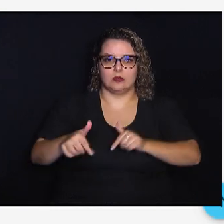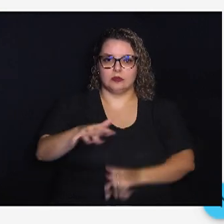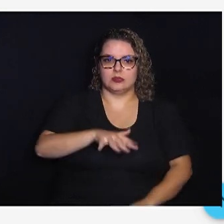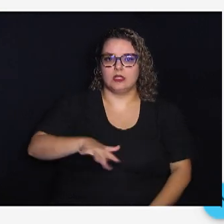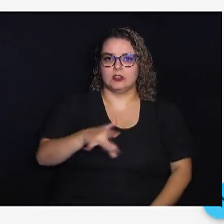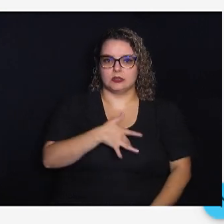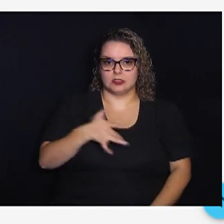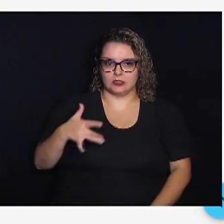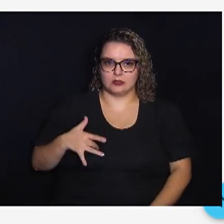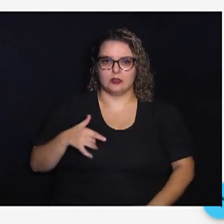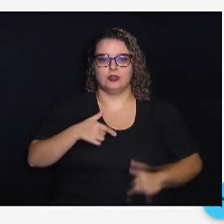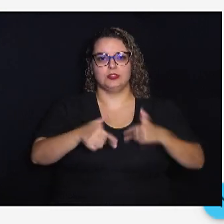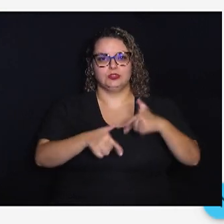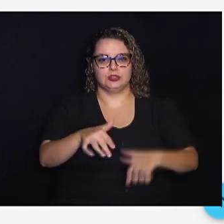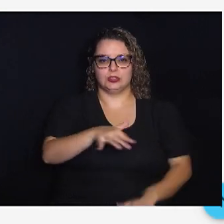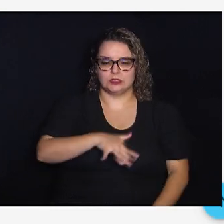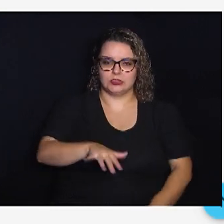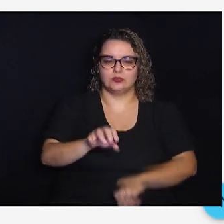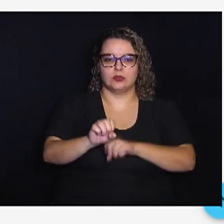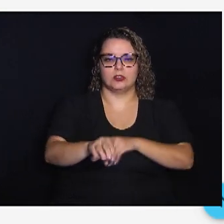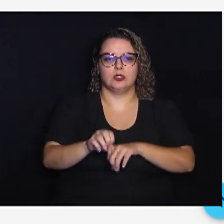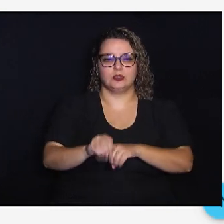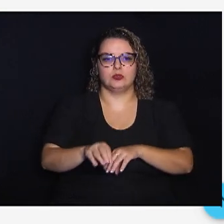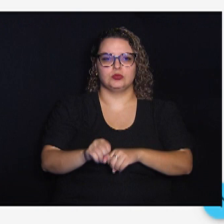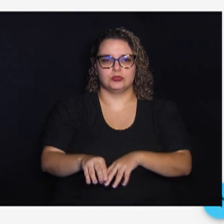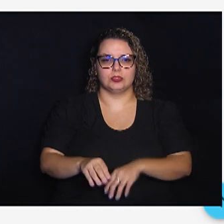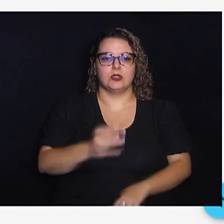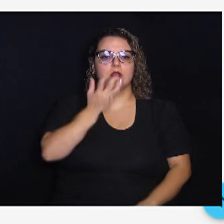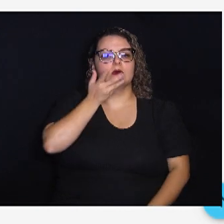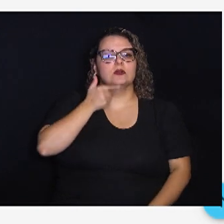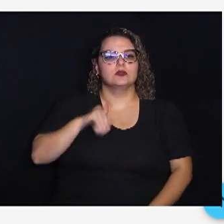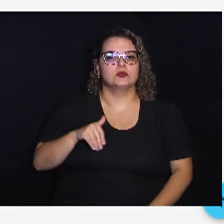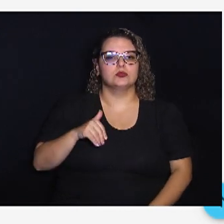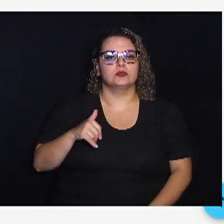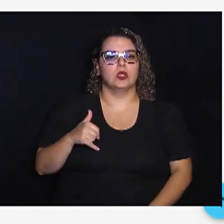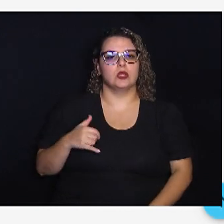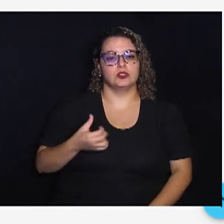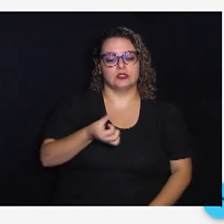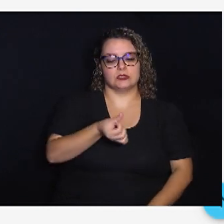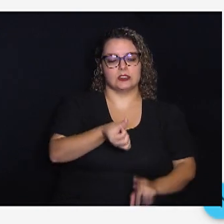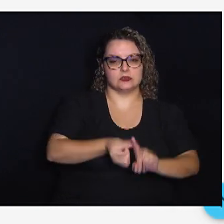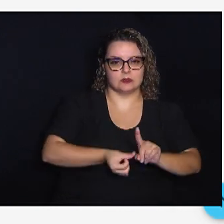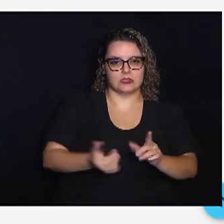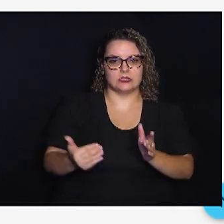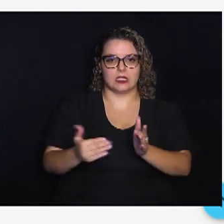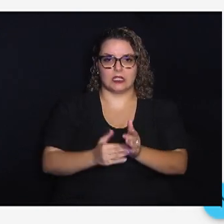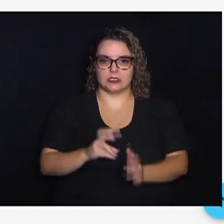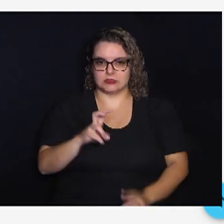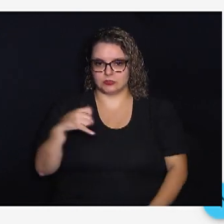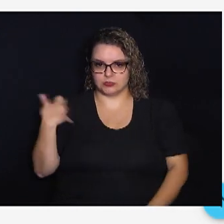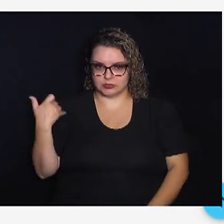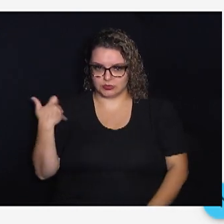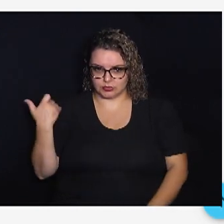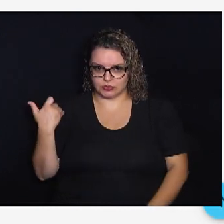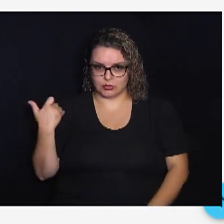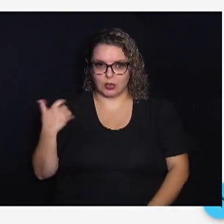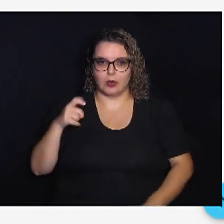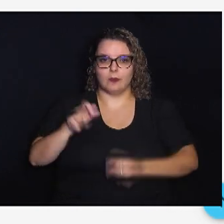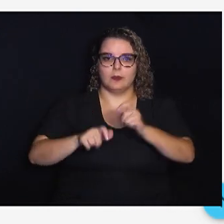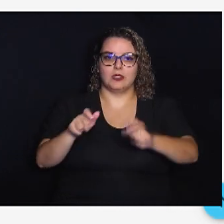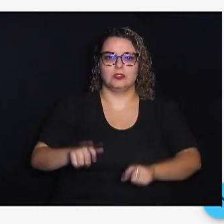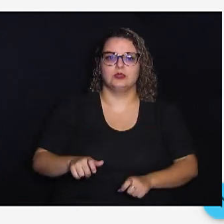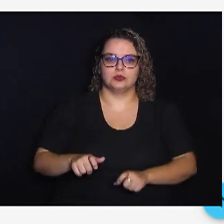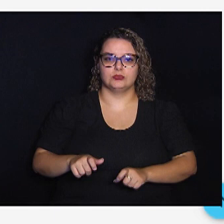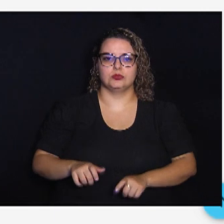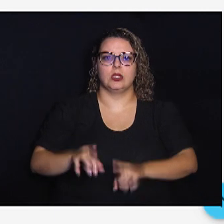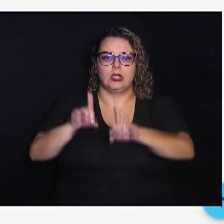saúde, trabalhadores da área de educação, crianças na faixa de 6 meses até 5 anos, pessoas